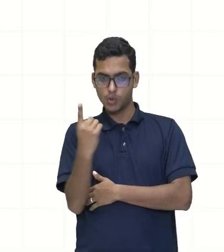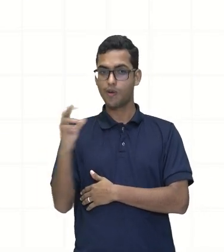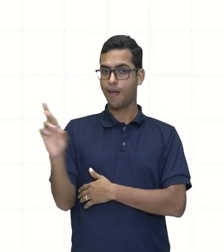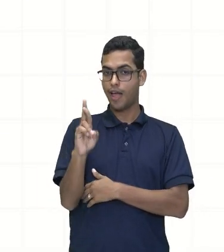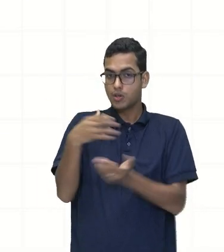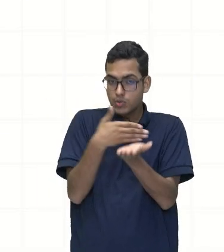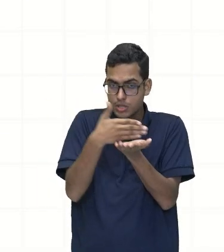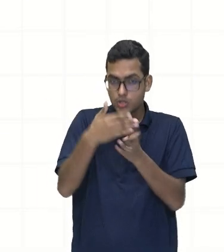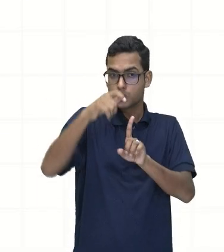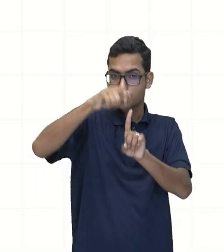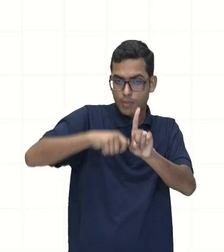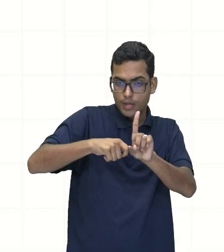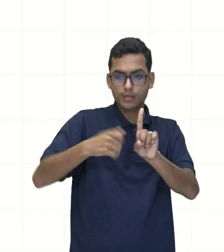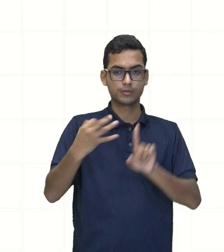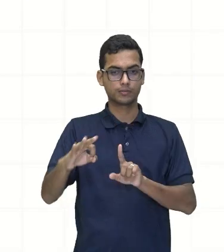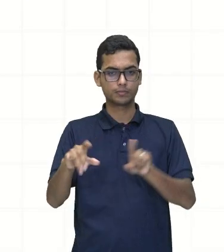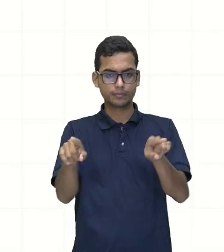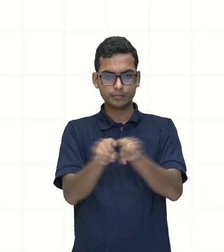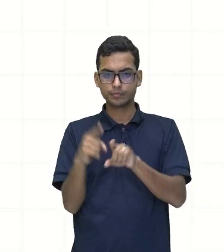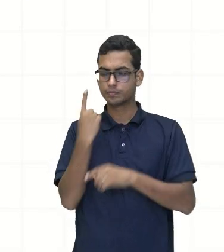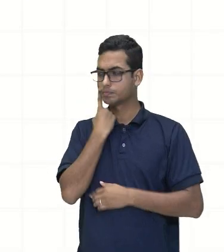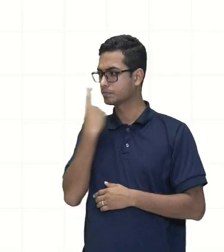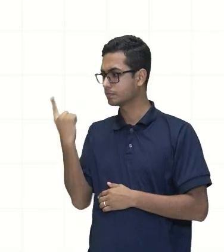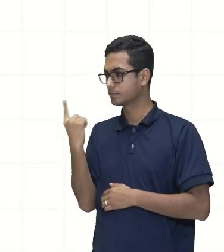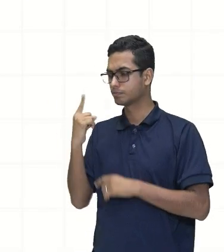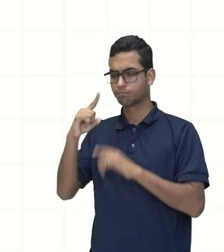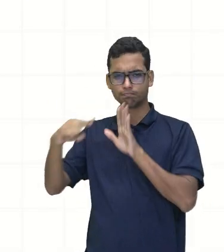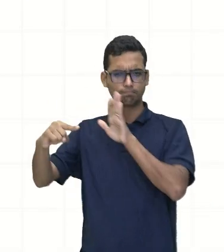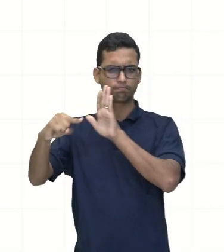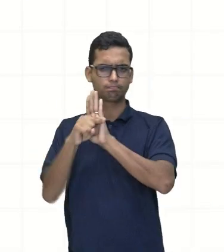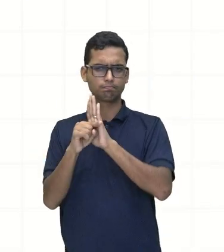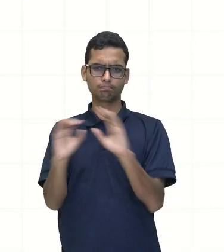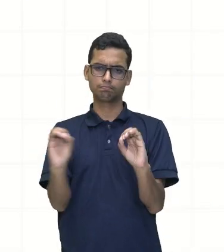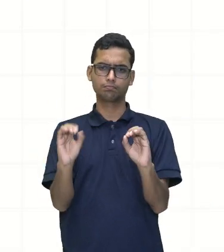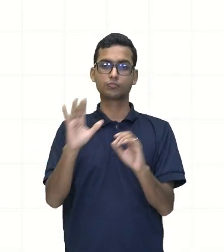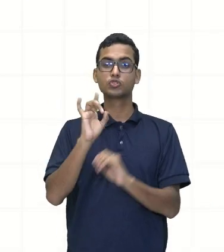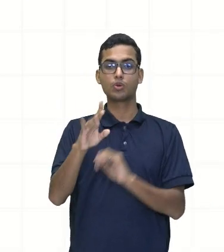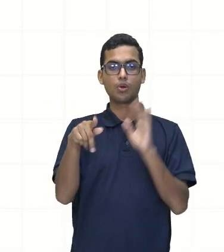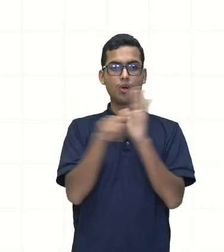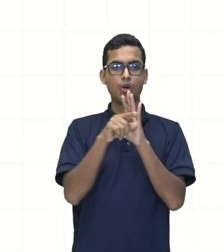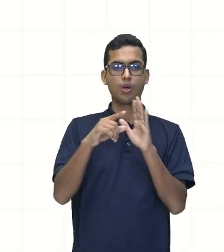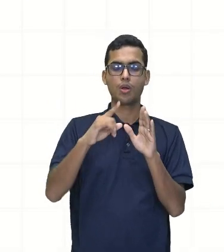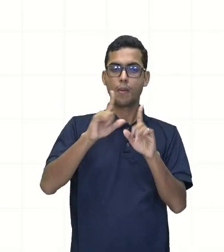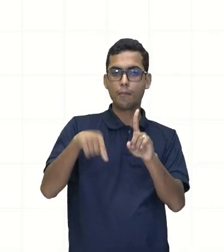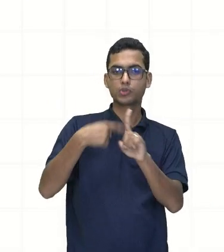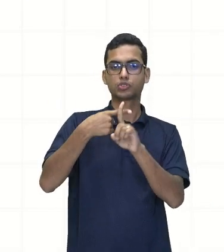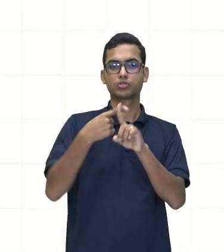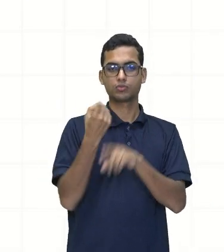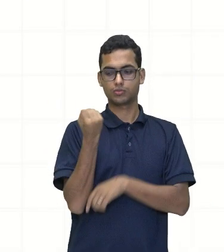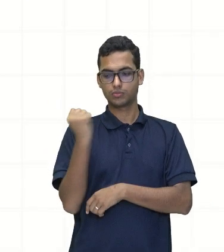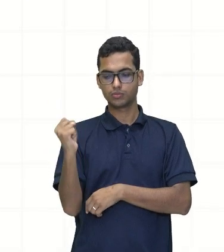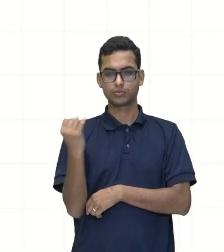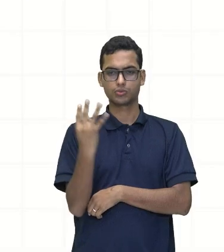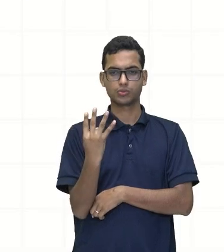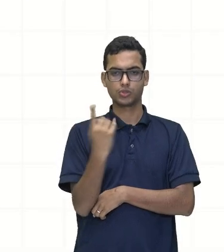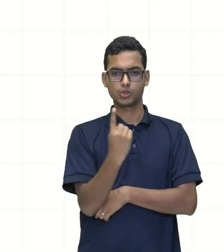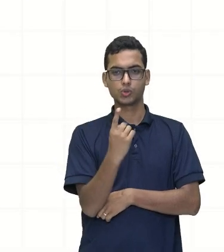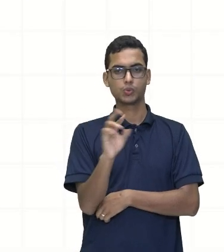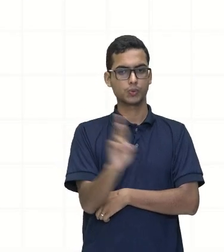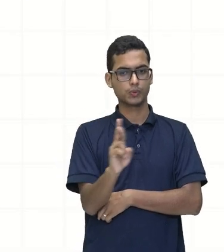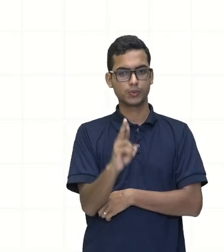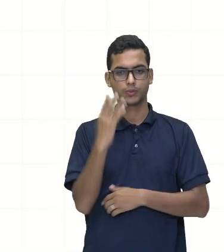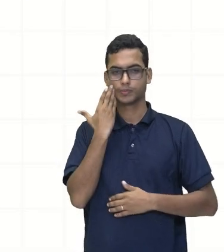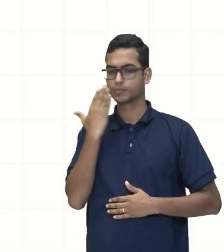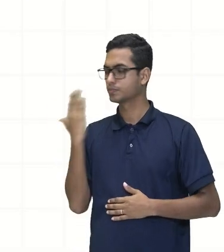Ok, então não tem nenhum sinalzinho de menos, então o seu saldo é positivo, R$